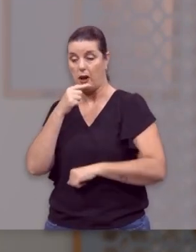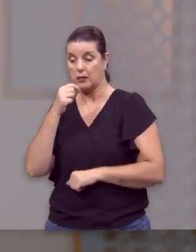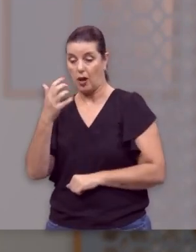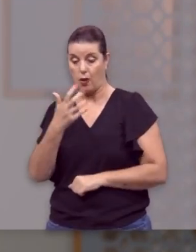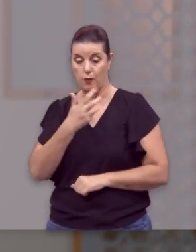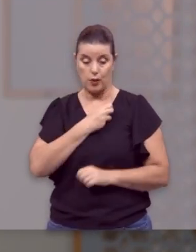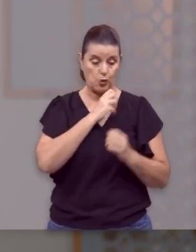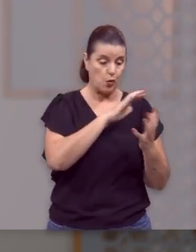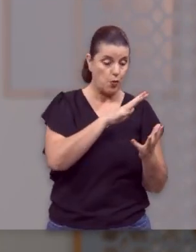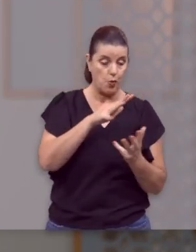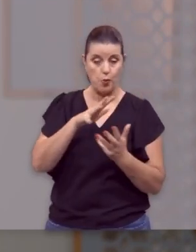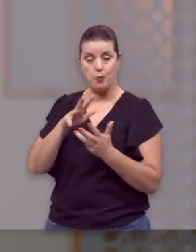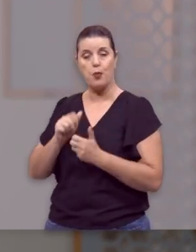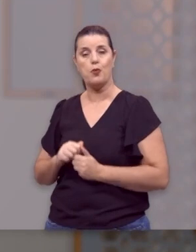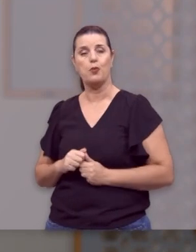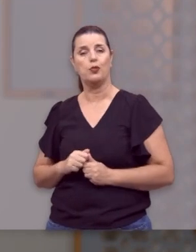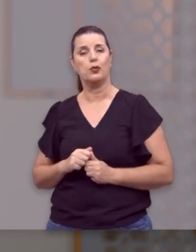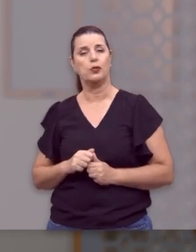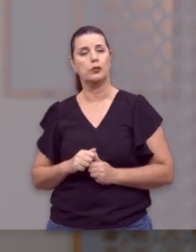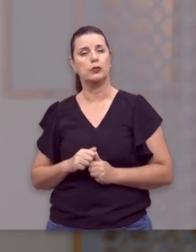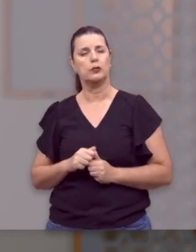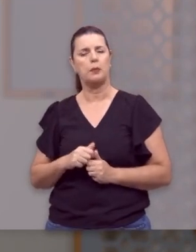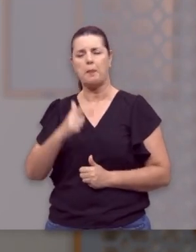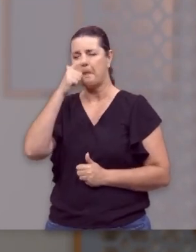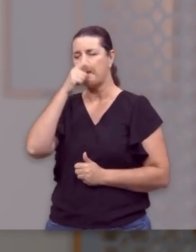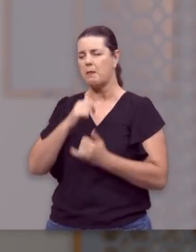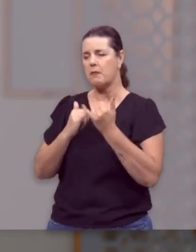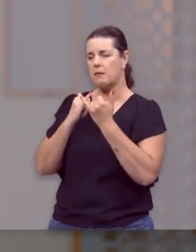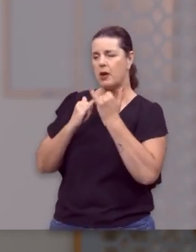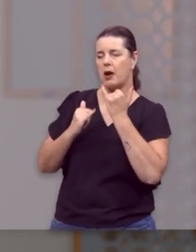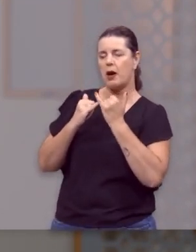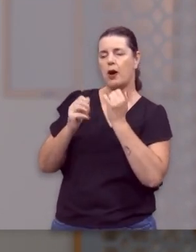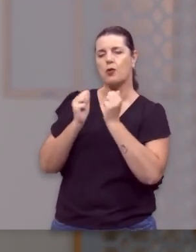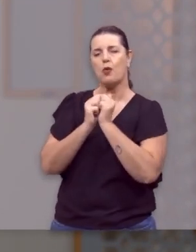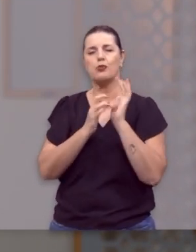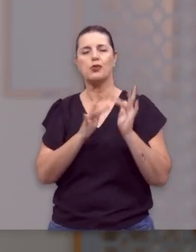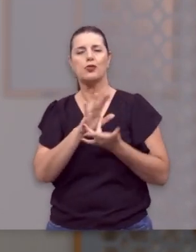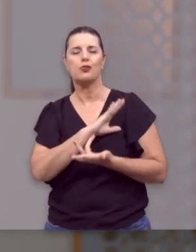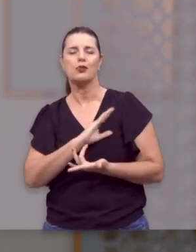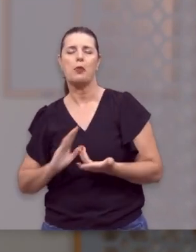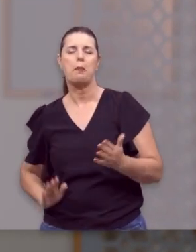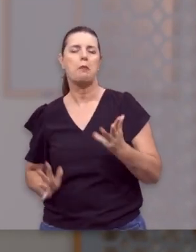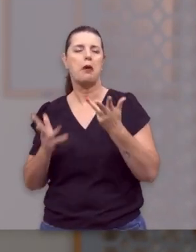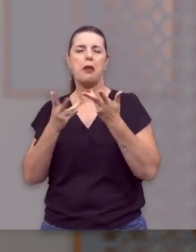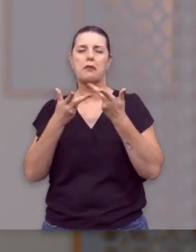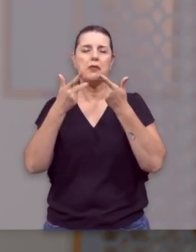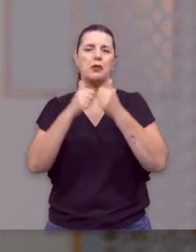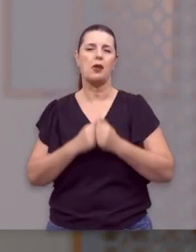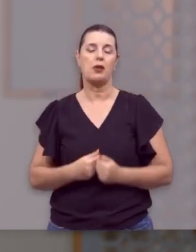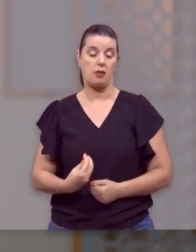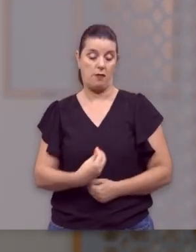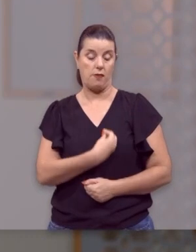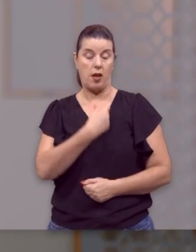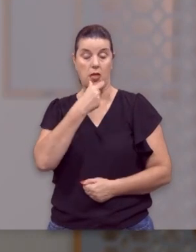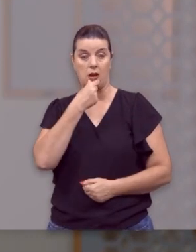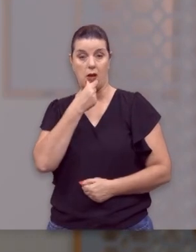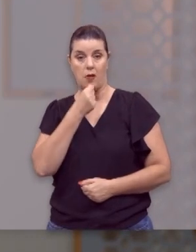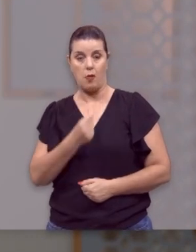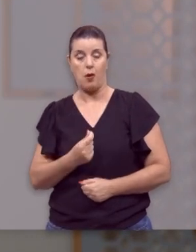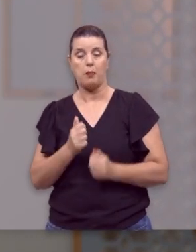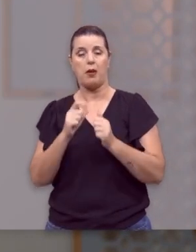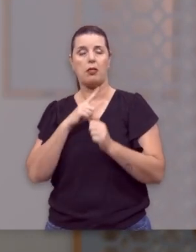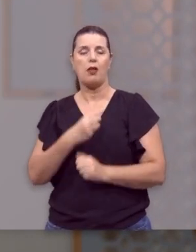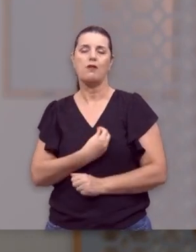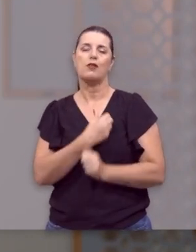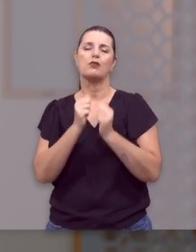do mundo, um verdadeiro tipo de Cristo. Que coisa maravilhosa é a vida de um homem que anda